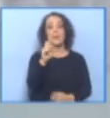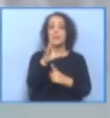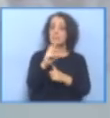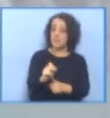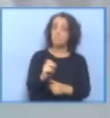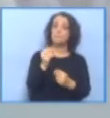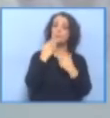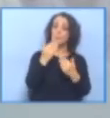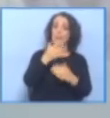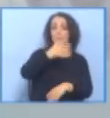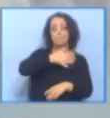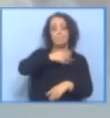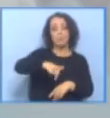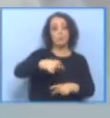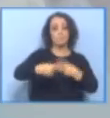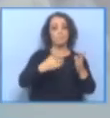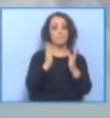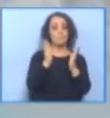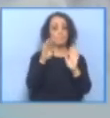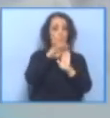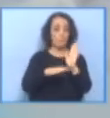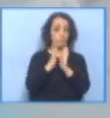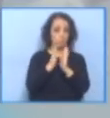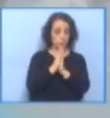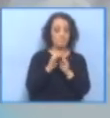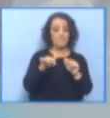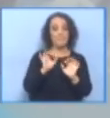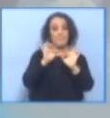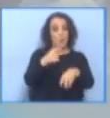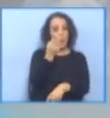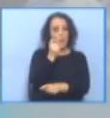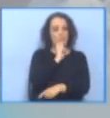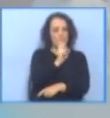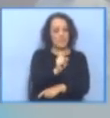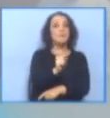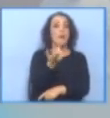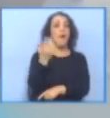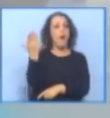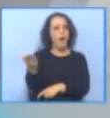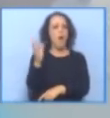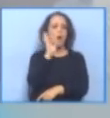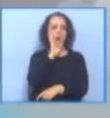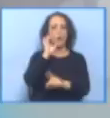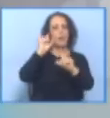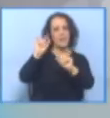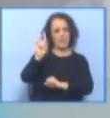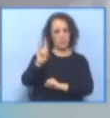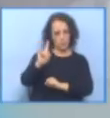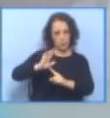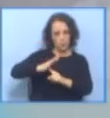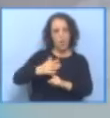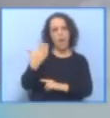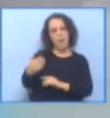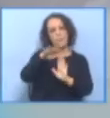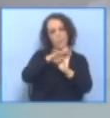por esta análise hoje aqui no programa Eclésia. A concluir, lembro apenas que mais logo, na Antena 1, ainda pode acompanhar a edição rádio